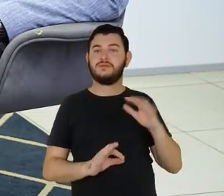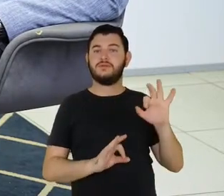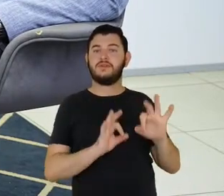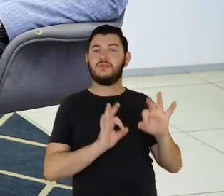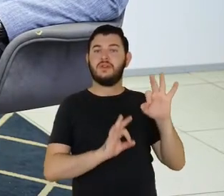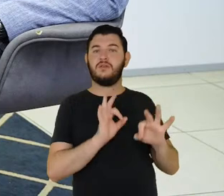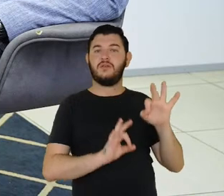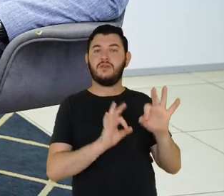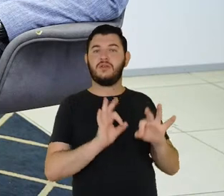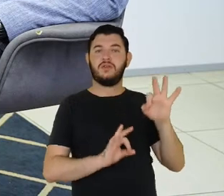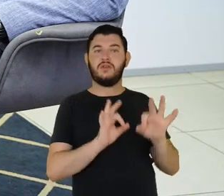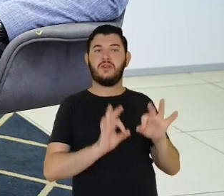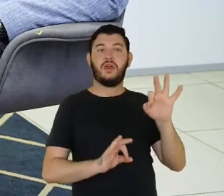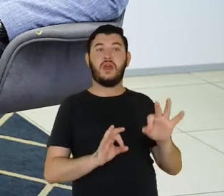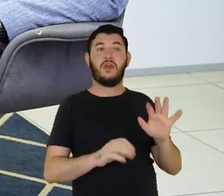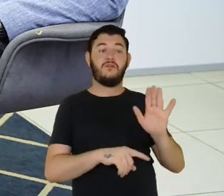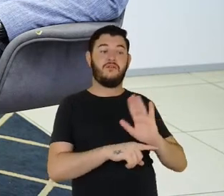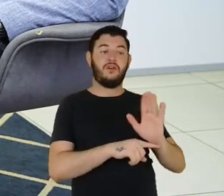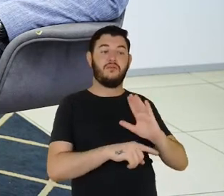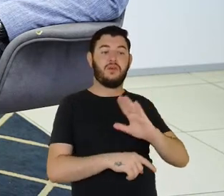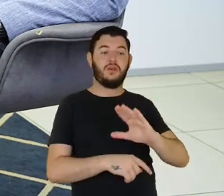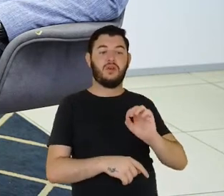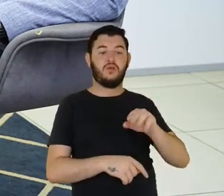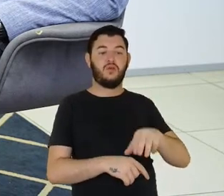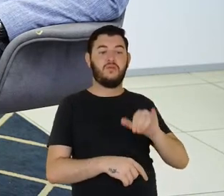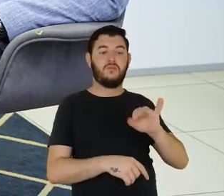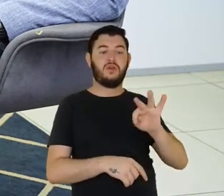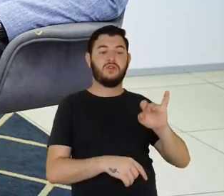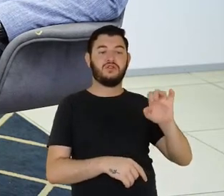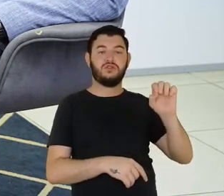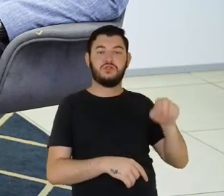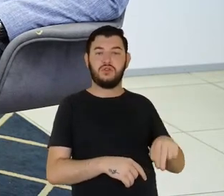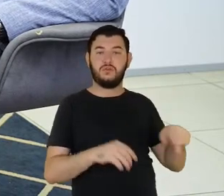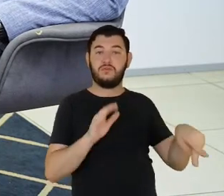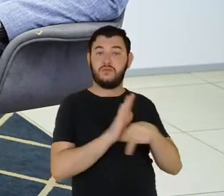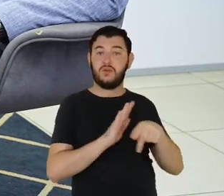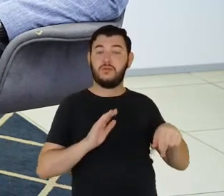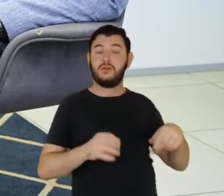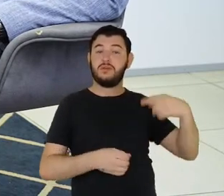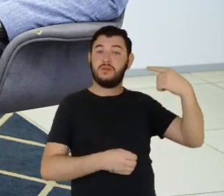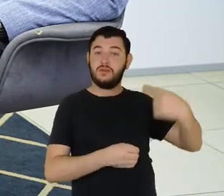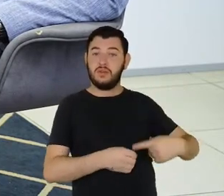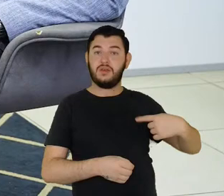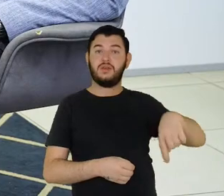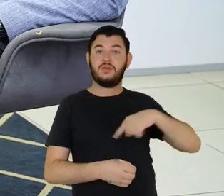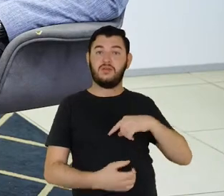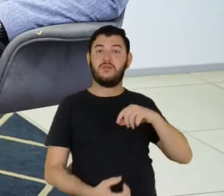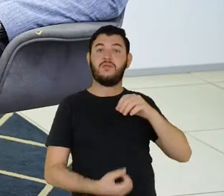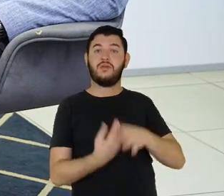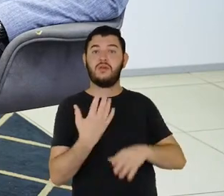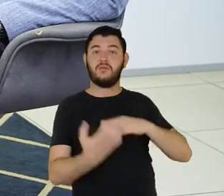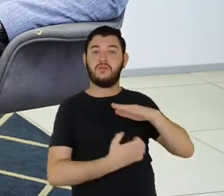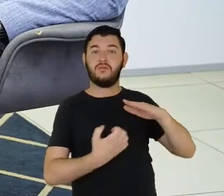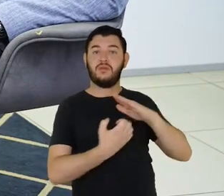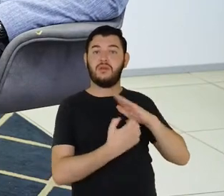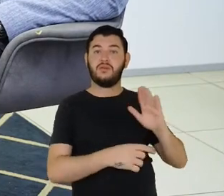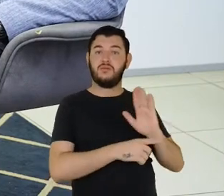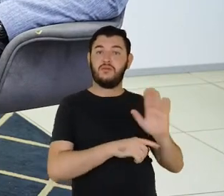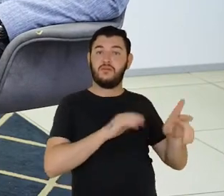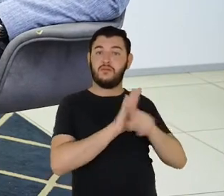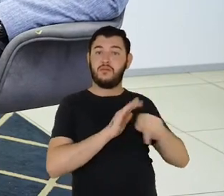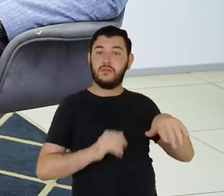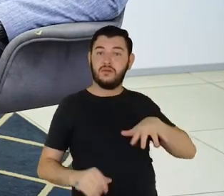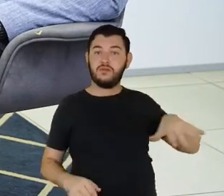de produção de cinema chamada Filmar S.A. Filmes de Maricá. Que legal. A gente... Isso vai correr